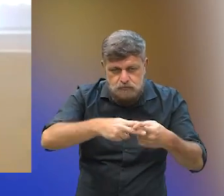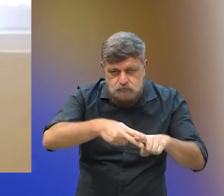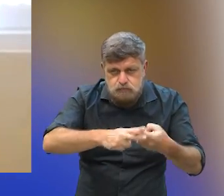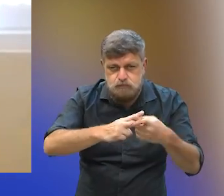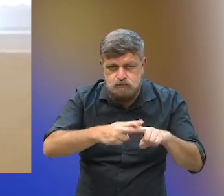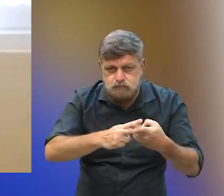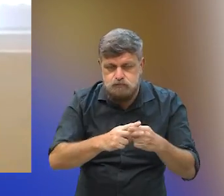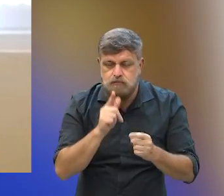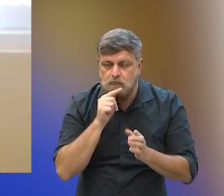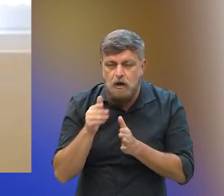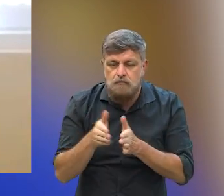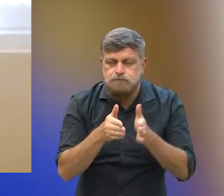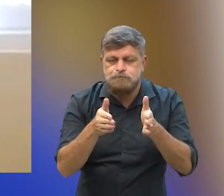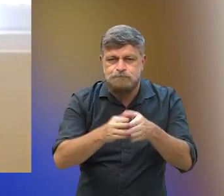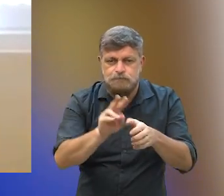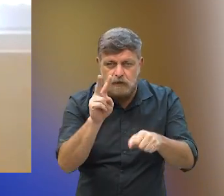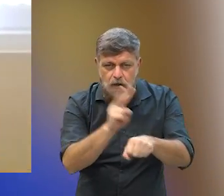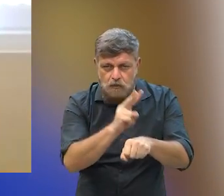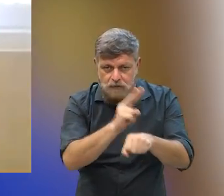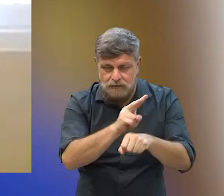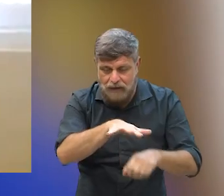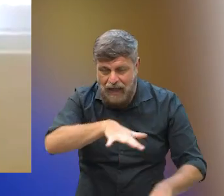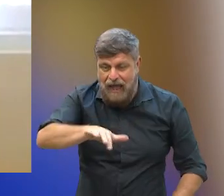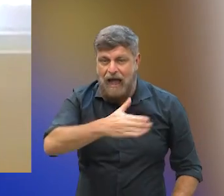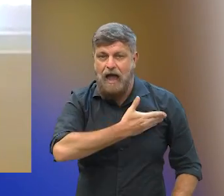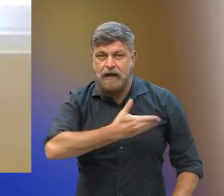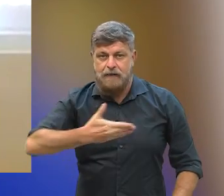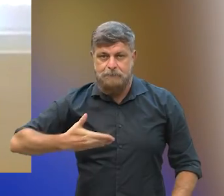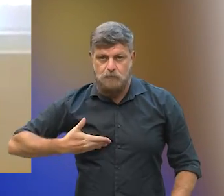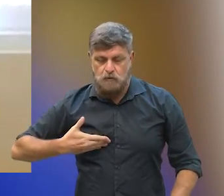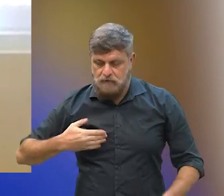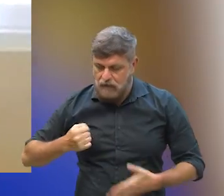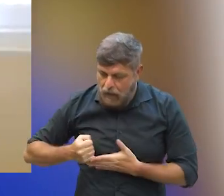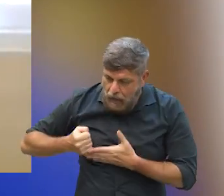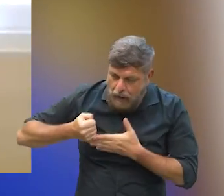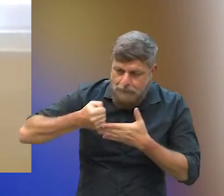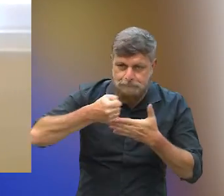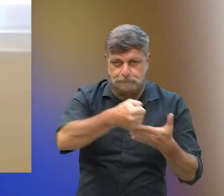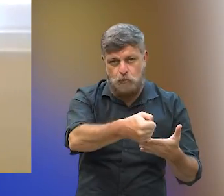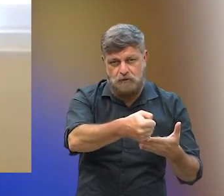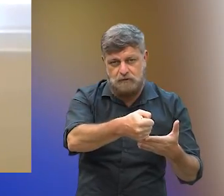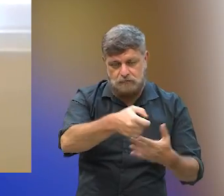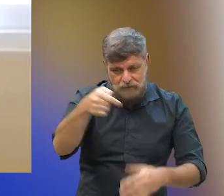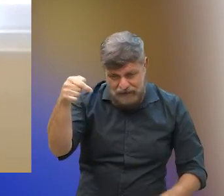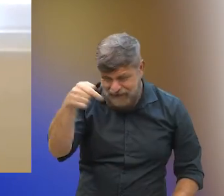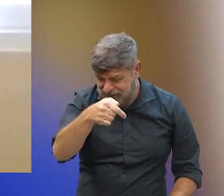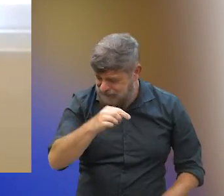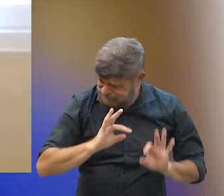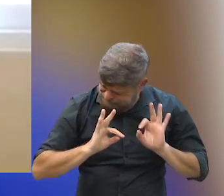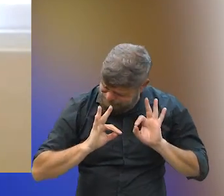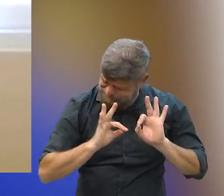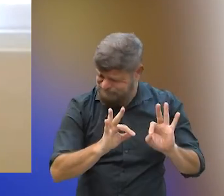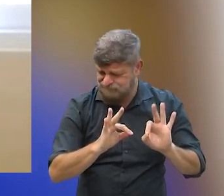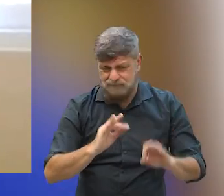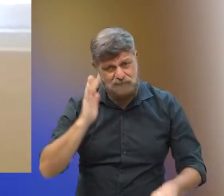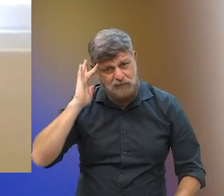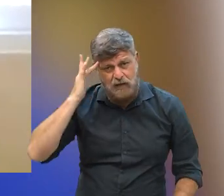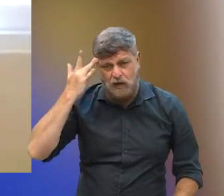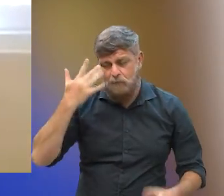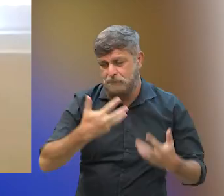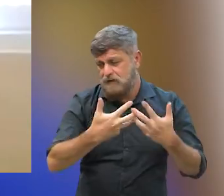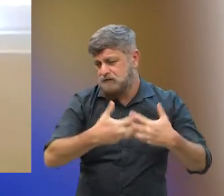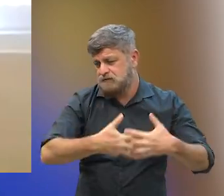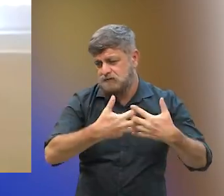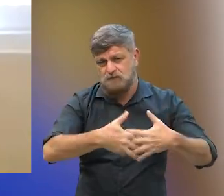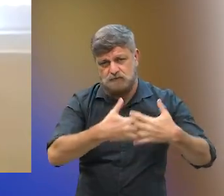preservação de nascentes. Então, o apoio do poder público municipal, nesse ponto, ele acho que é o mais eficaz que